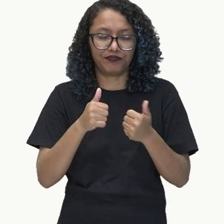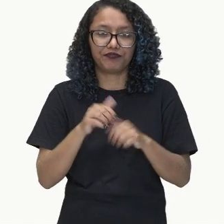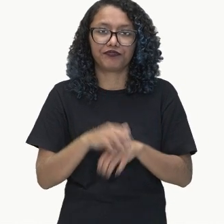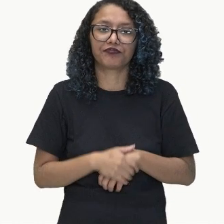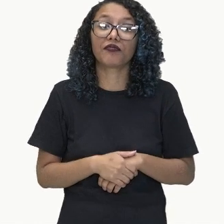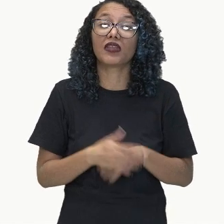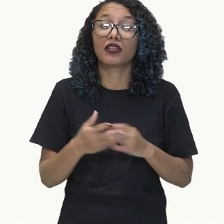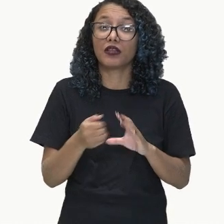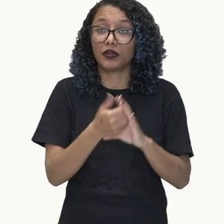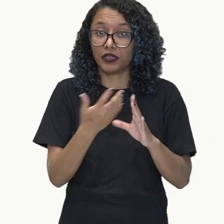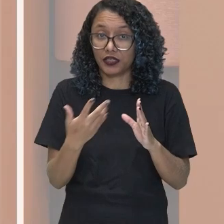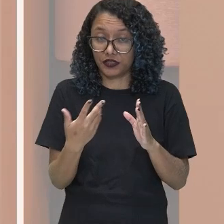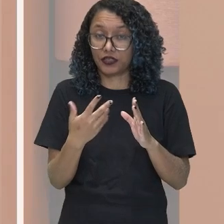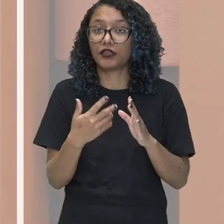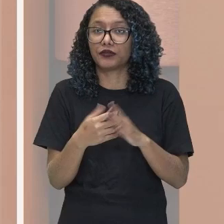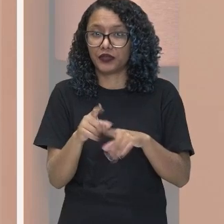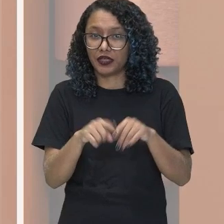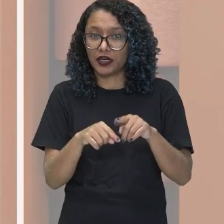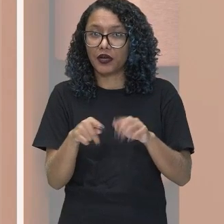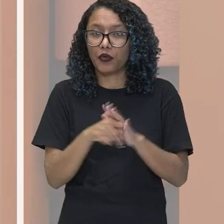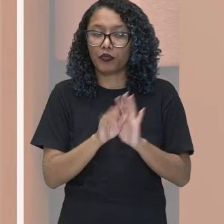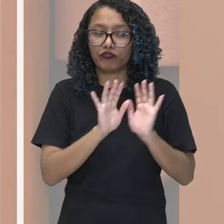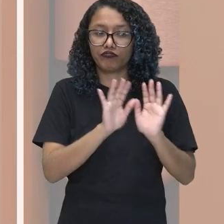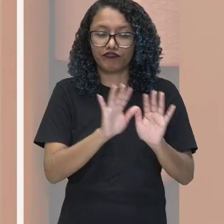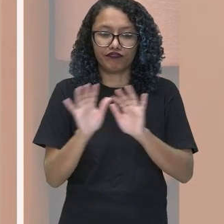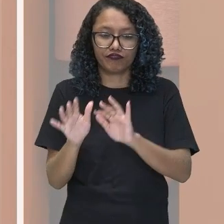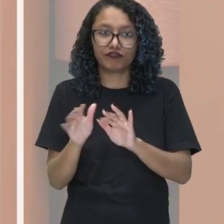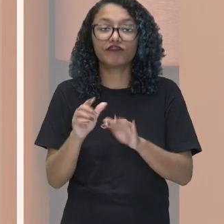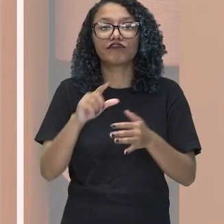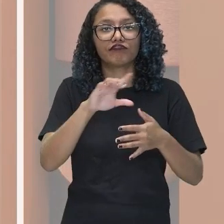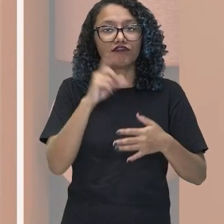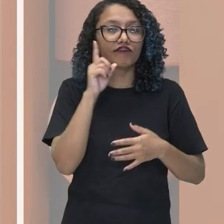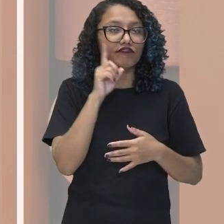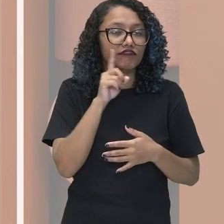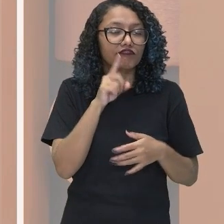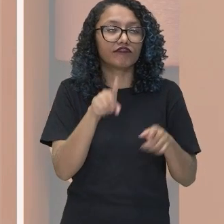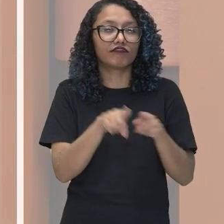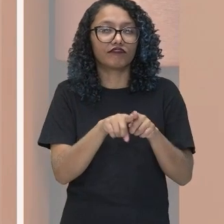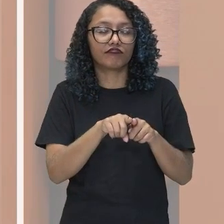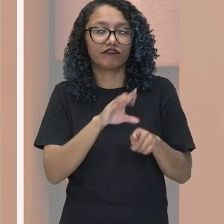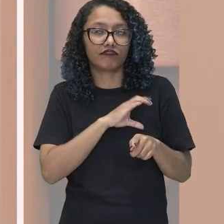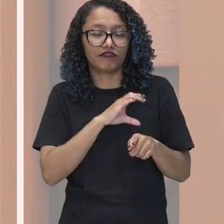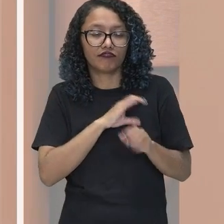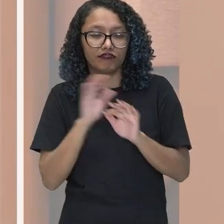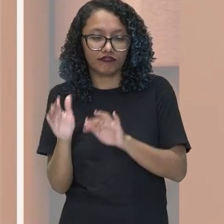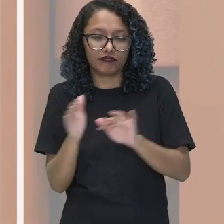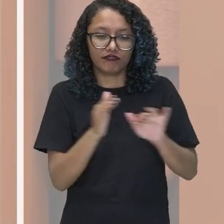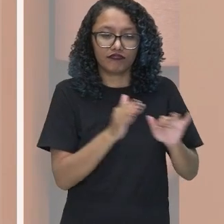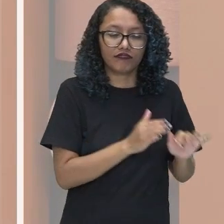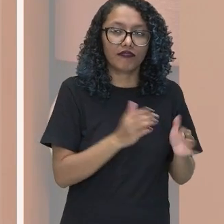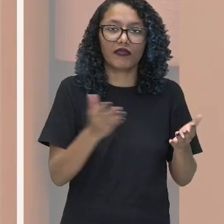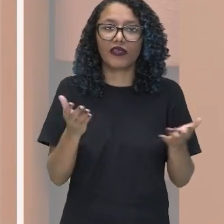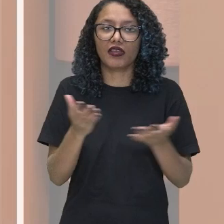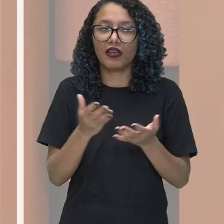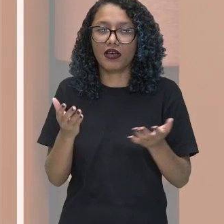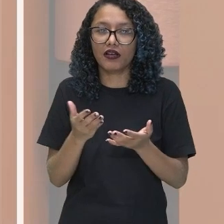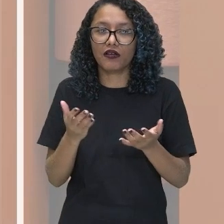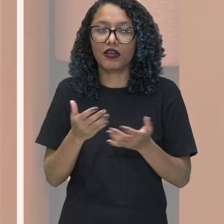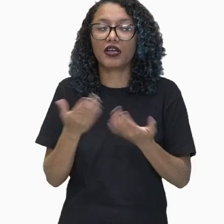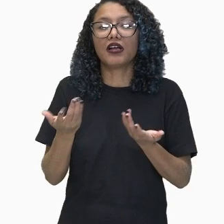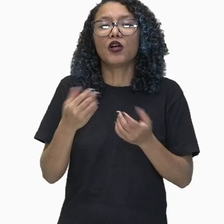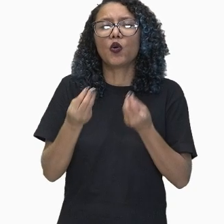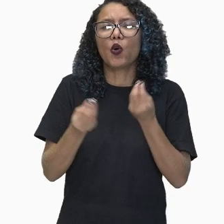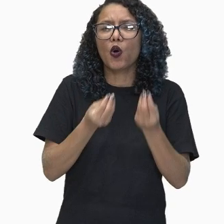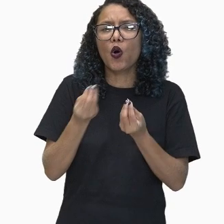as características físicas desse local, Estados Unidos e Canadá, a gente passa a falar agora mais sobre o Canadá. Que país é